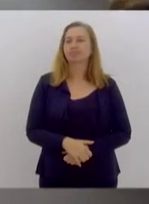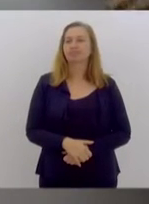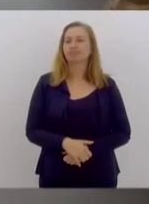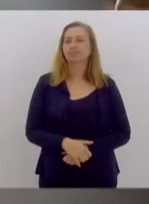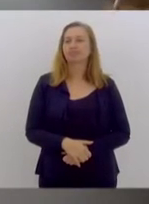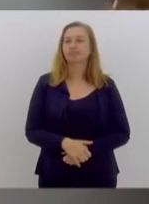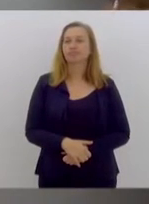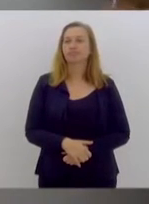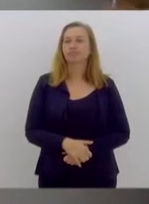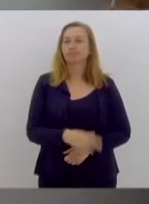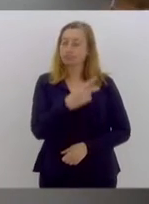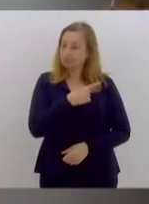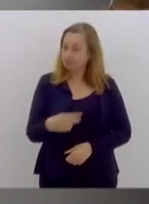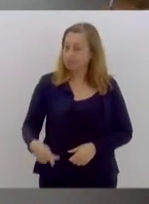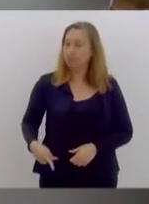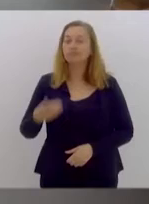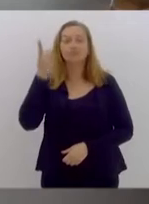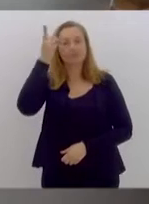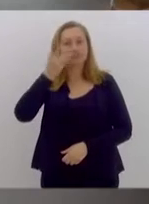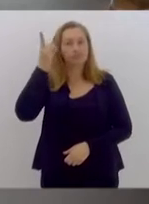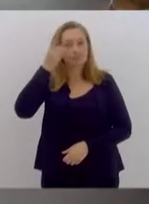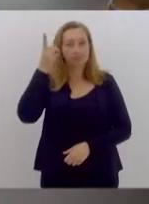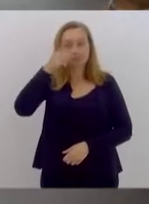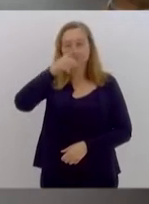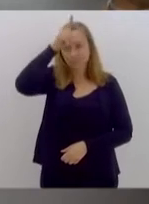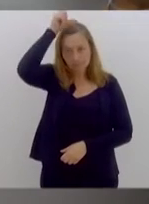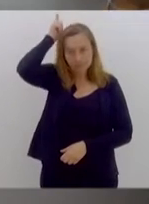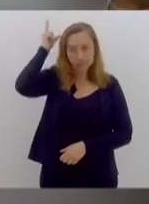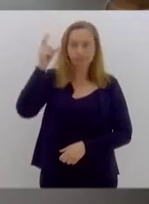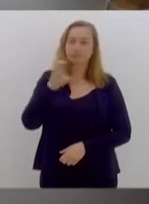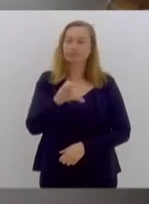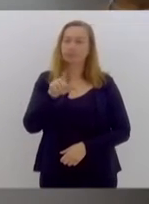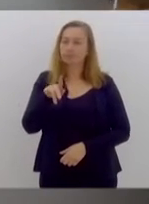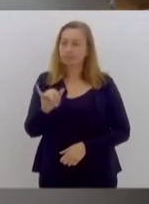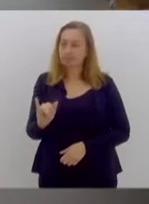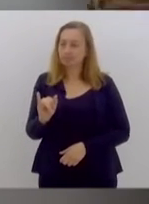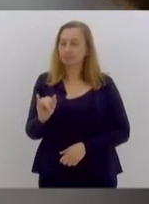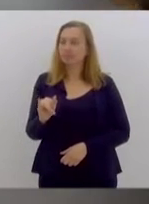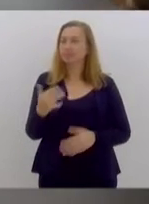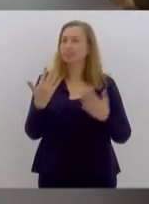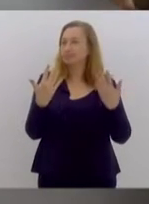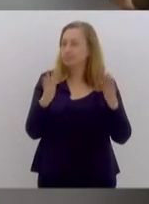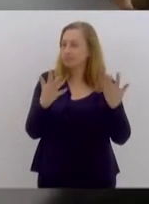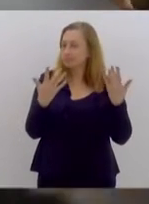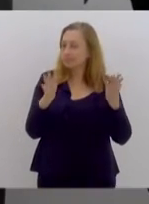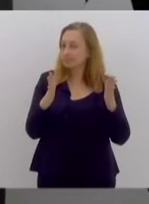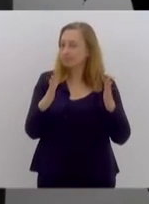Presidente deputada Lucinha da CPI cumprimentando